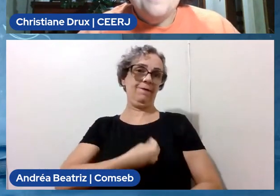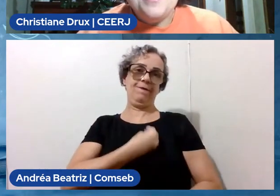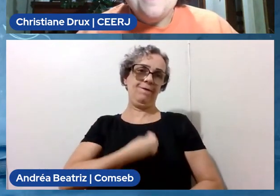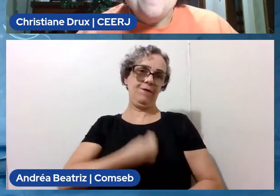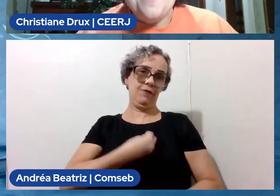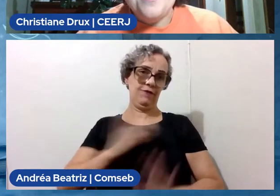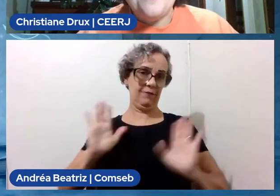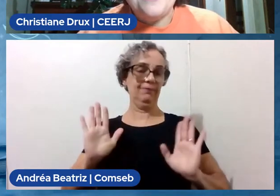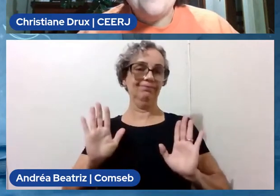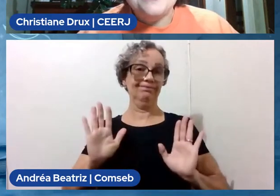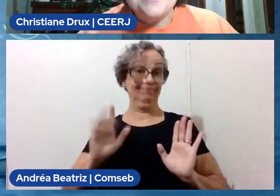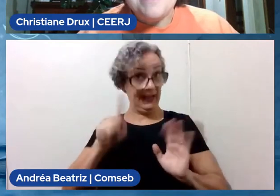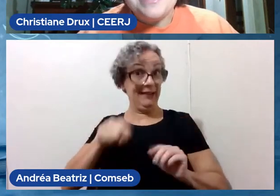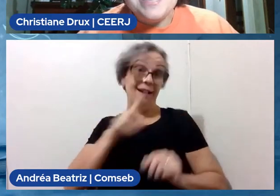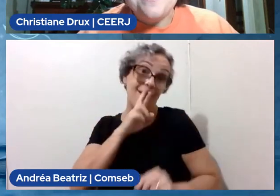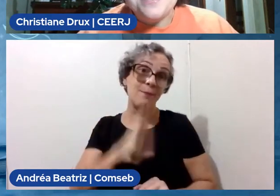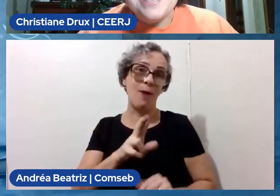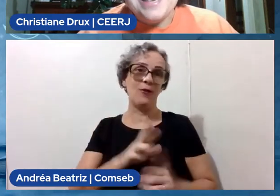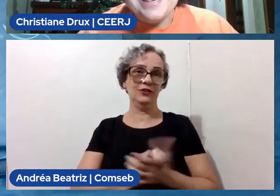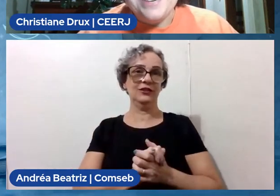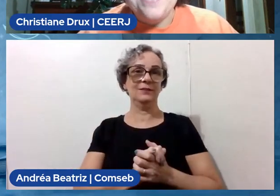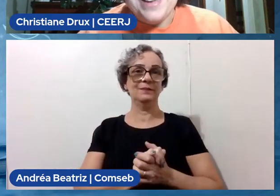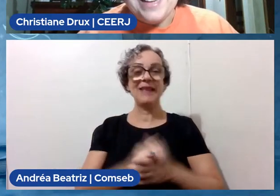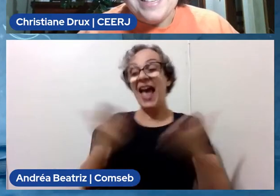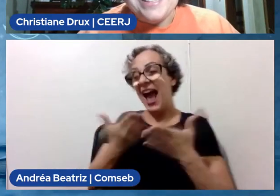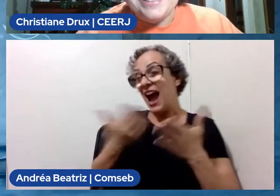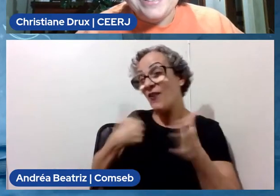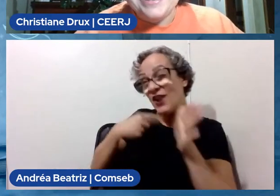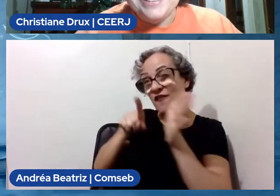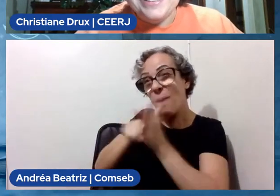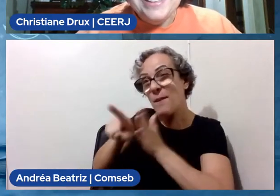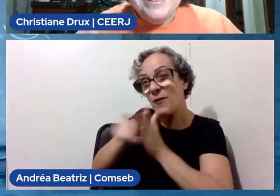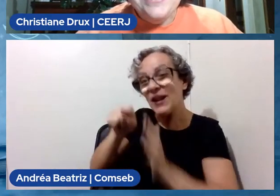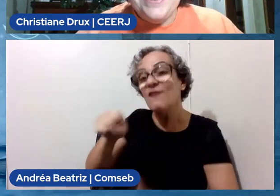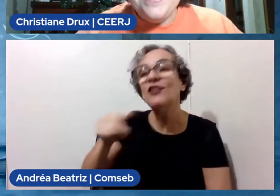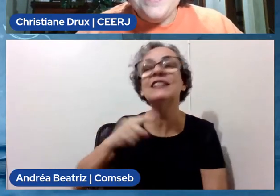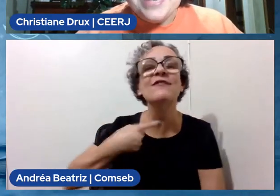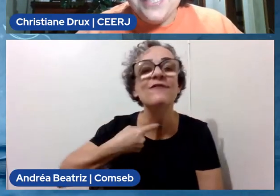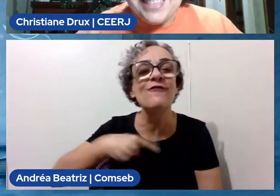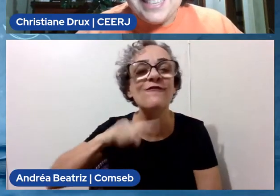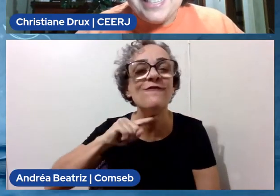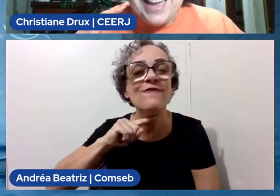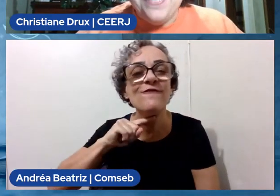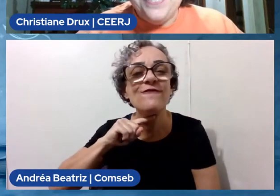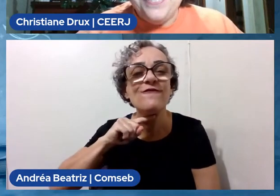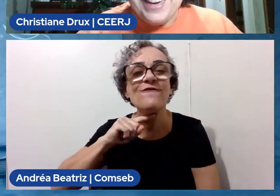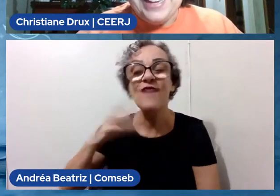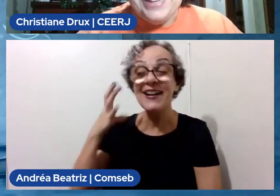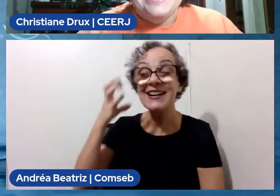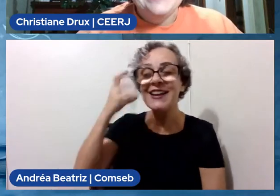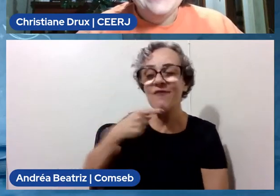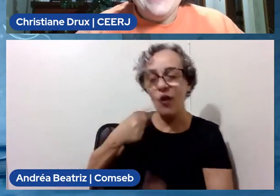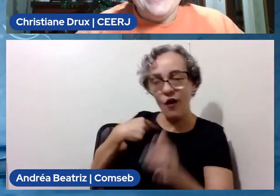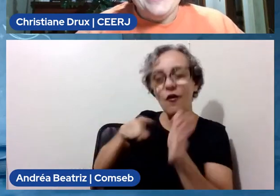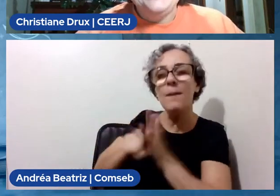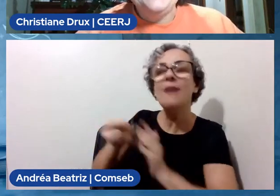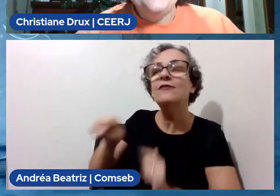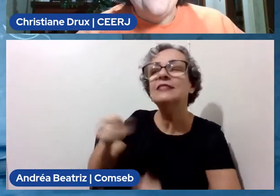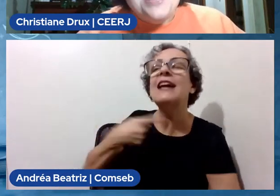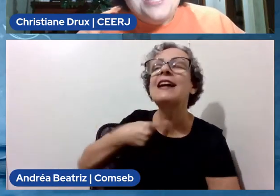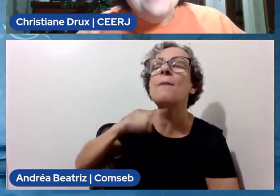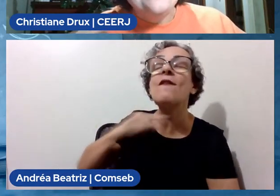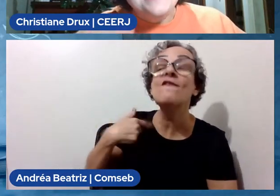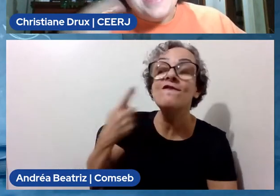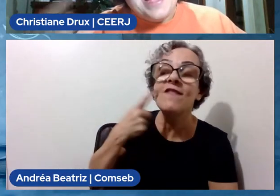Muito bem. Muito bom. Eu agora vou sabatinar você, Campete. Tudo bem. Vamos ver se você sabe. Espera aí.